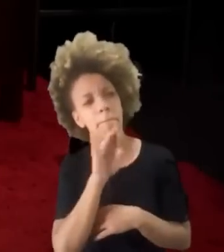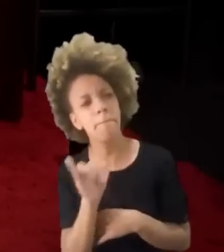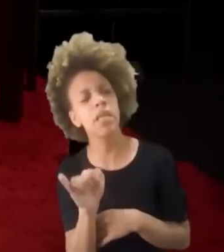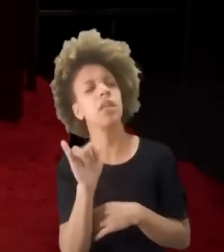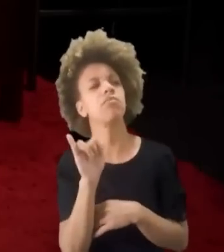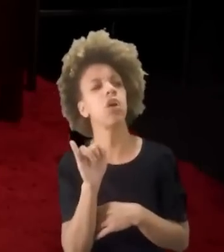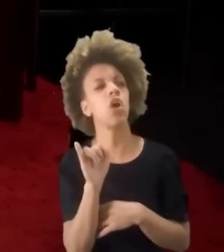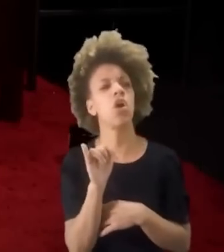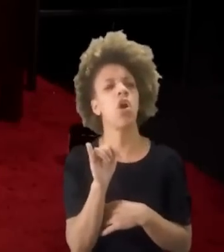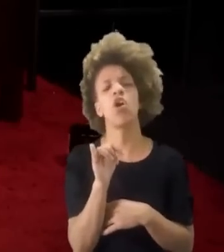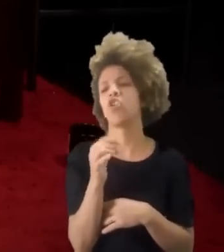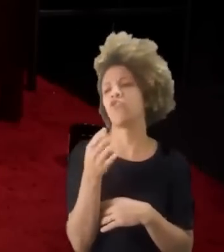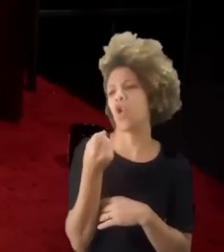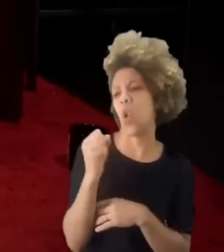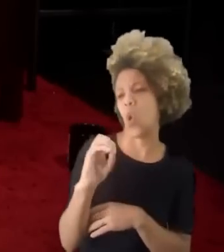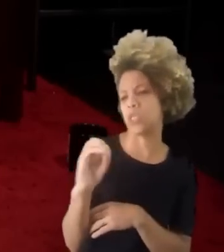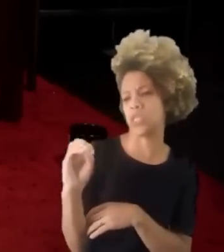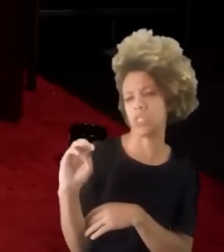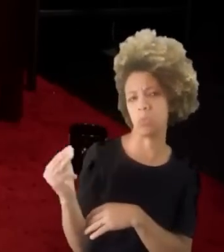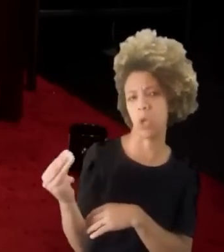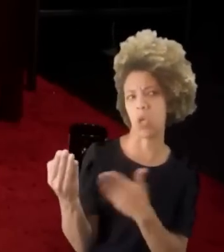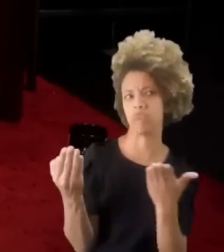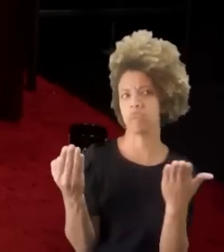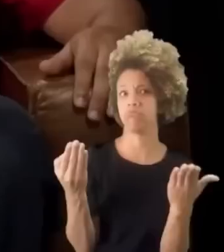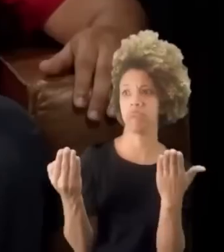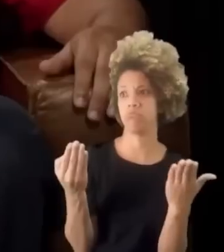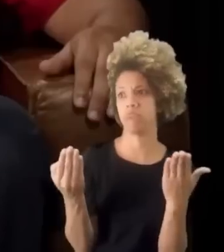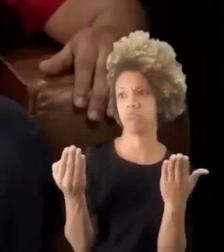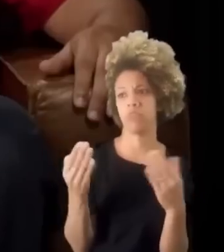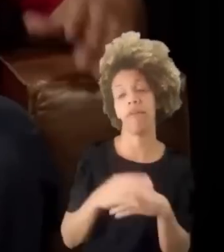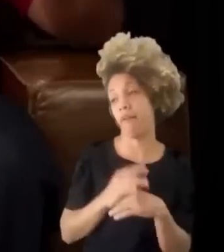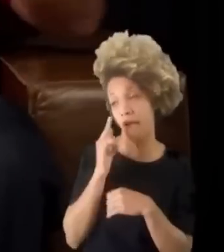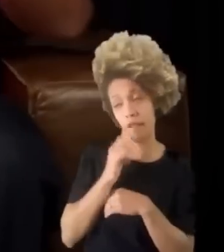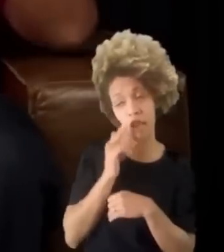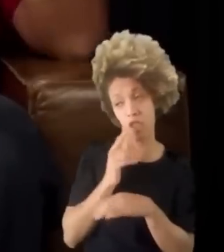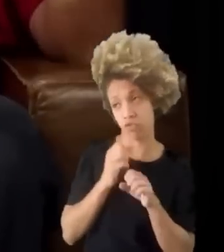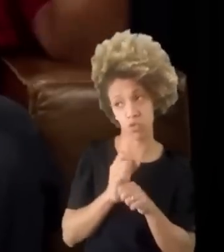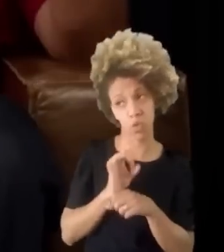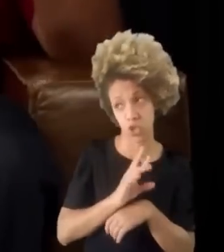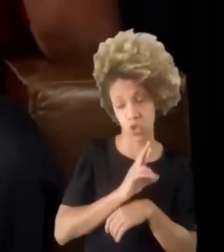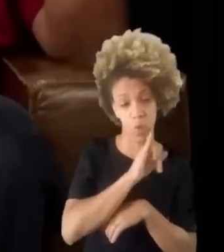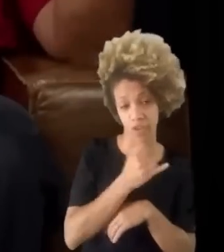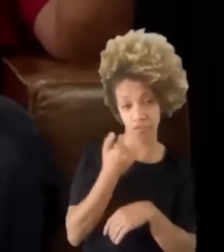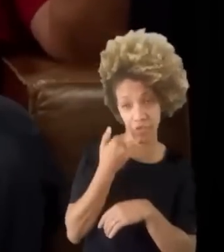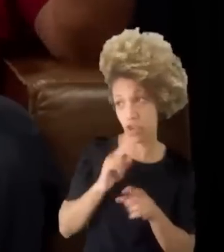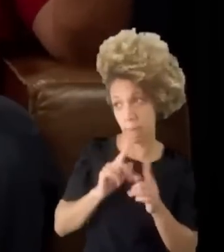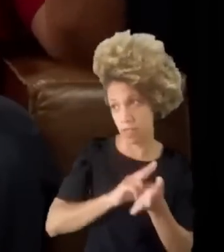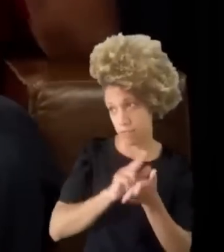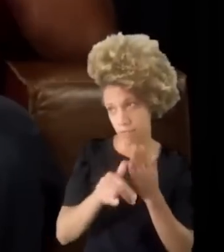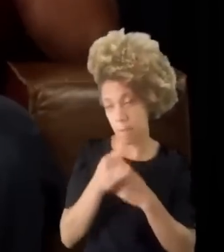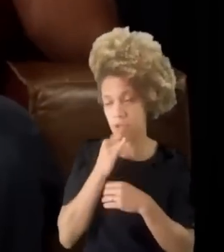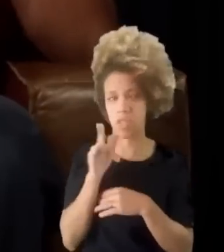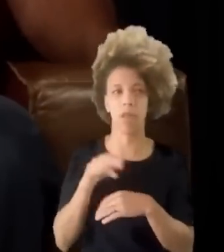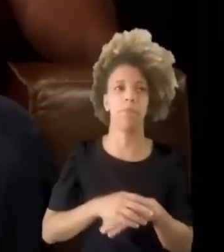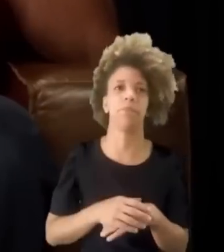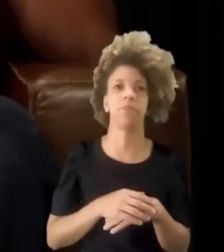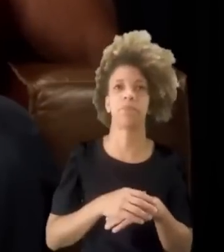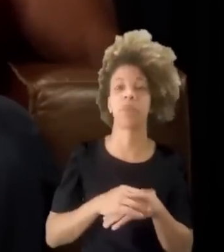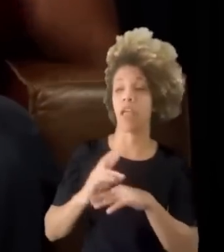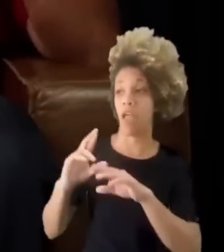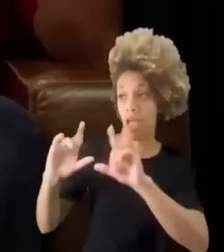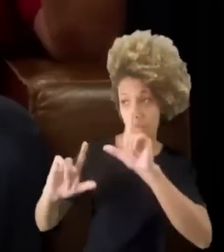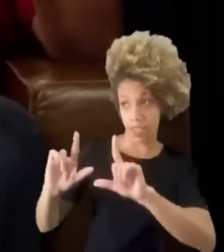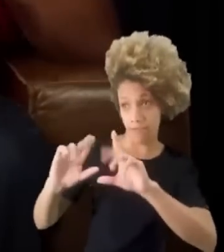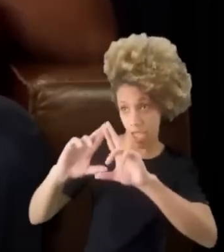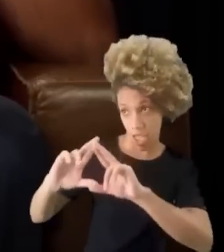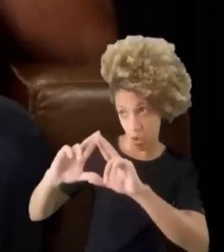por mês virou 800 milhões simples mano a lógica é essa e não é só o iFood é várias coisas cercado por exemplo a Record já